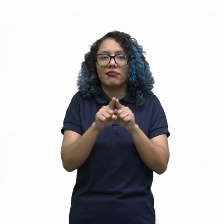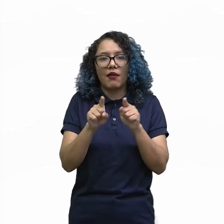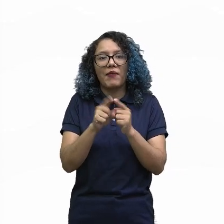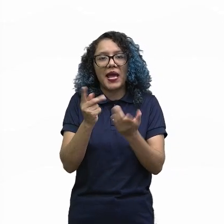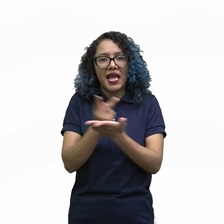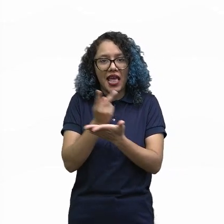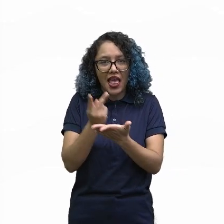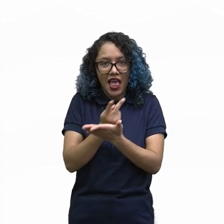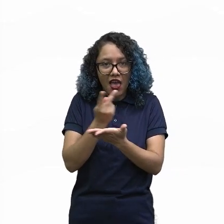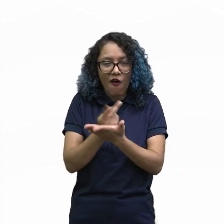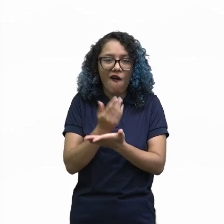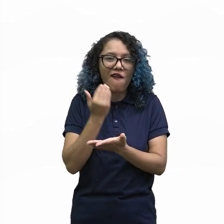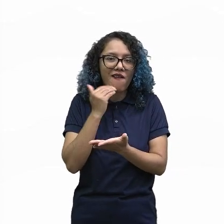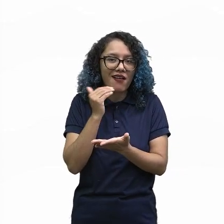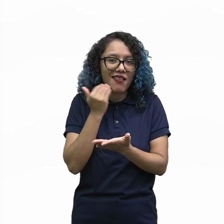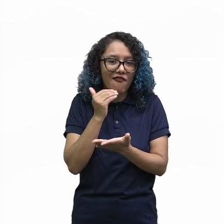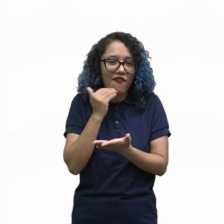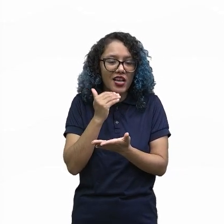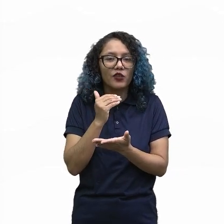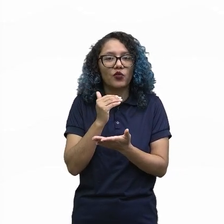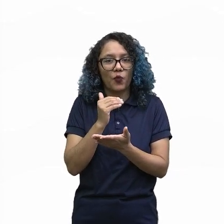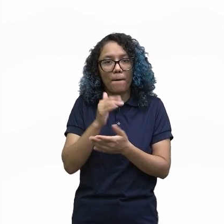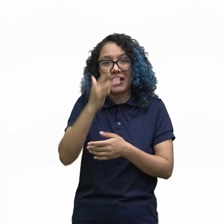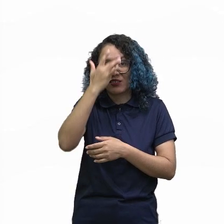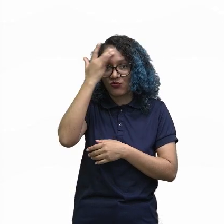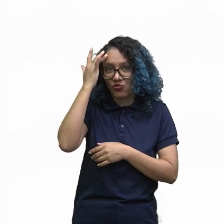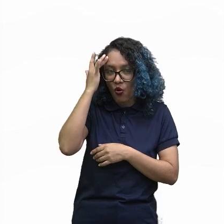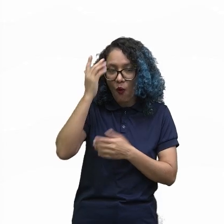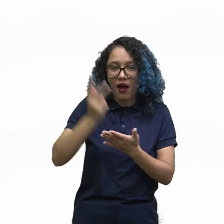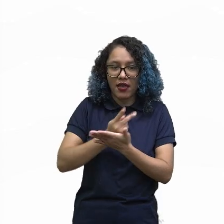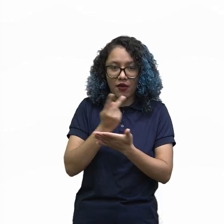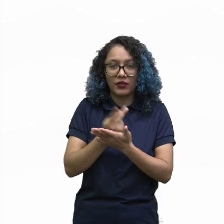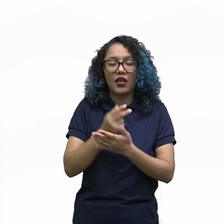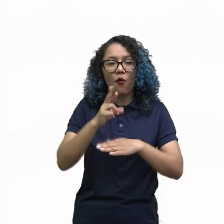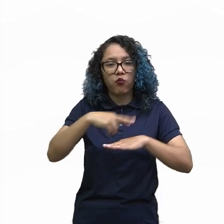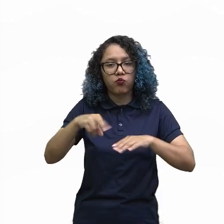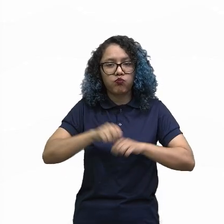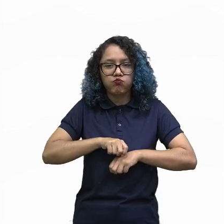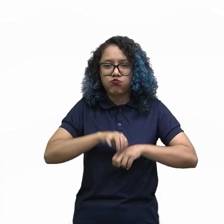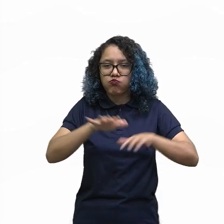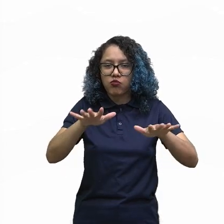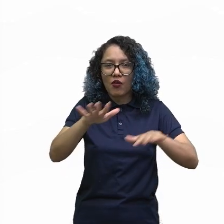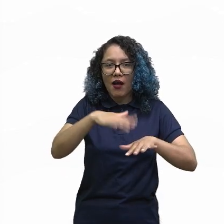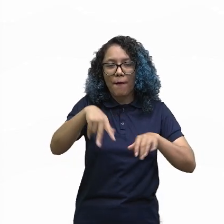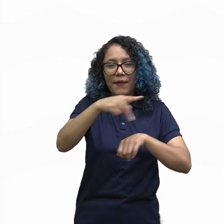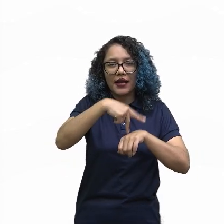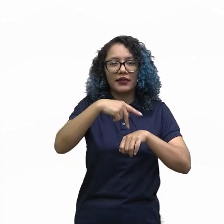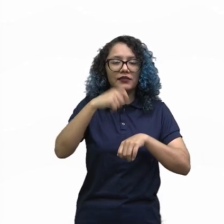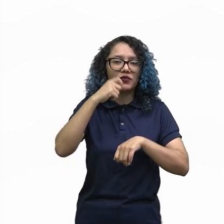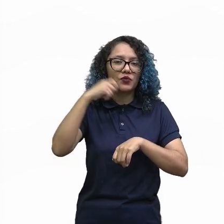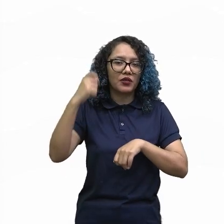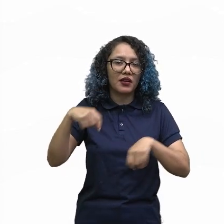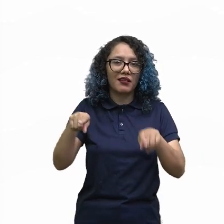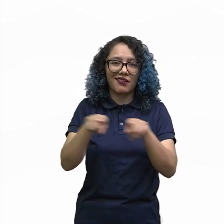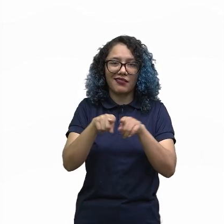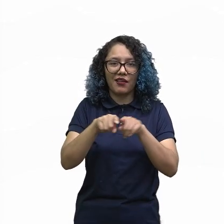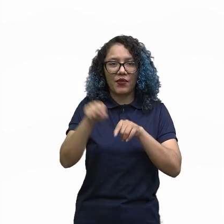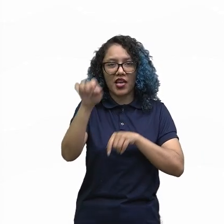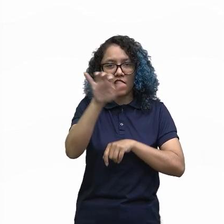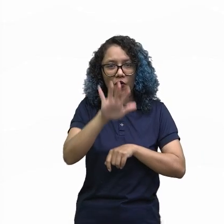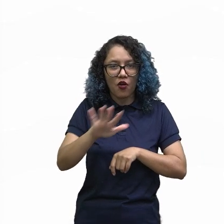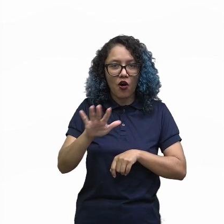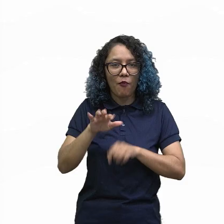humano. E a radiação liberada se espalhou pela Ucrânia e pela Europa. Agora, é importante